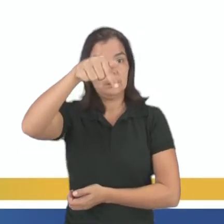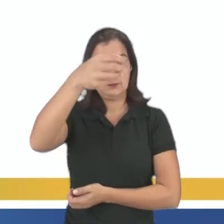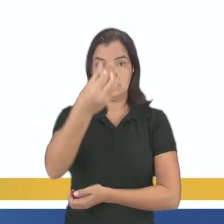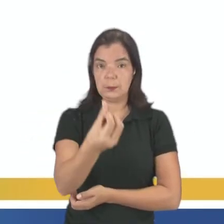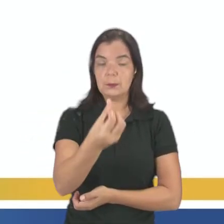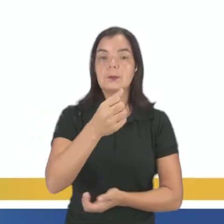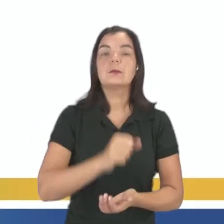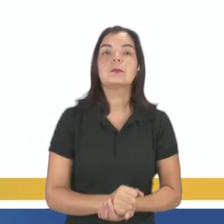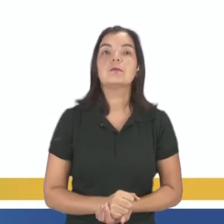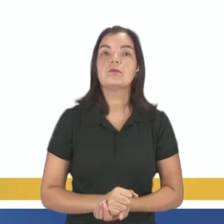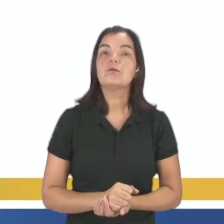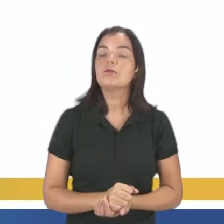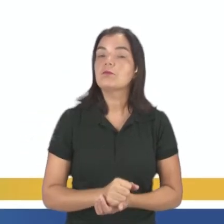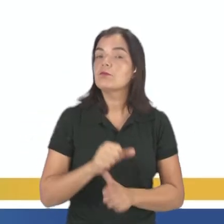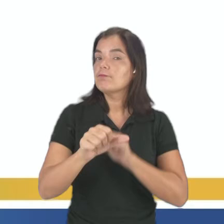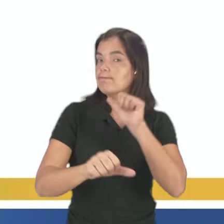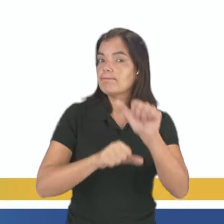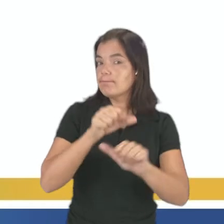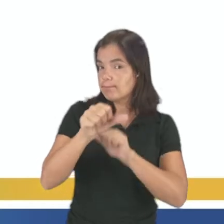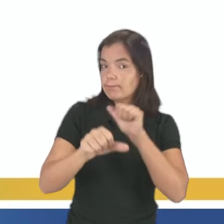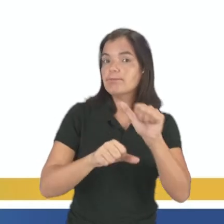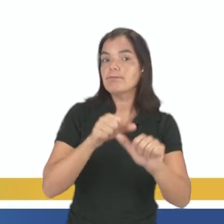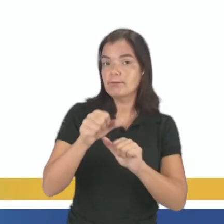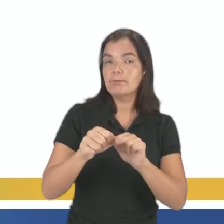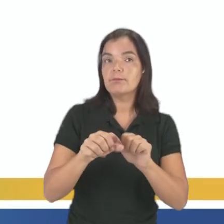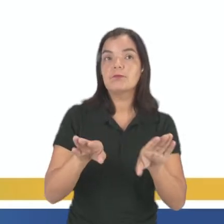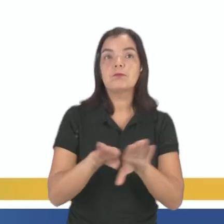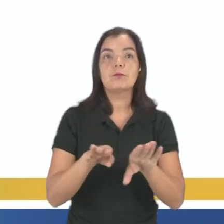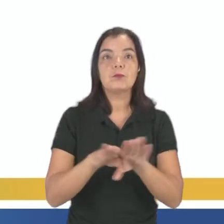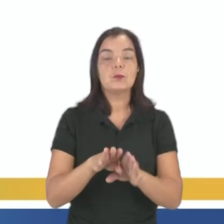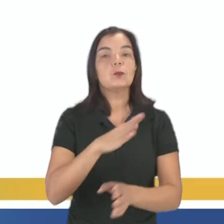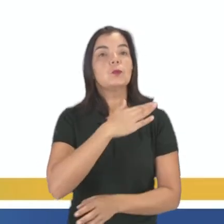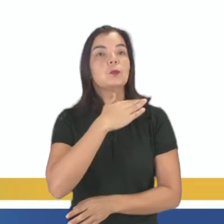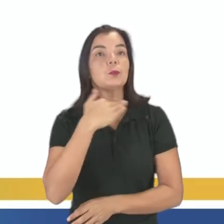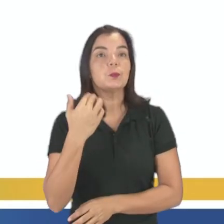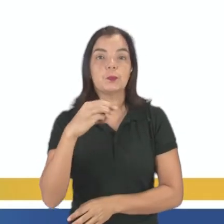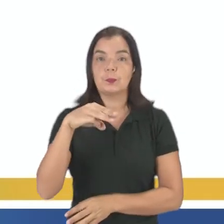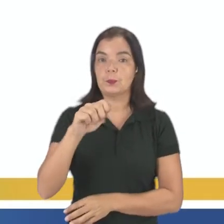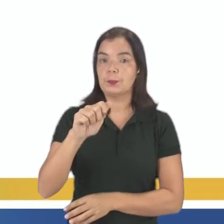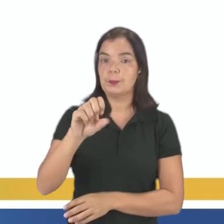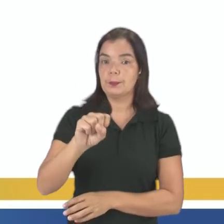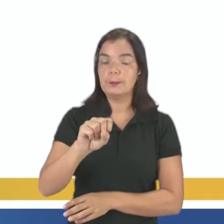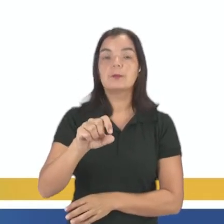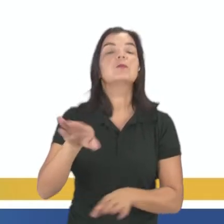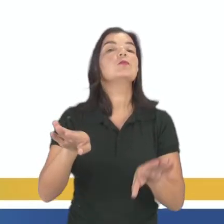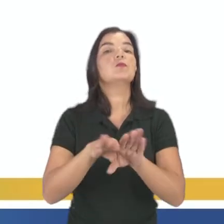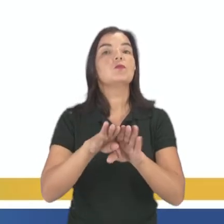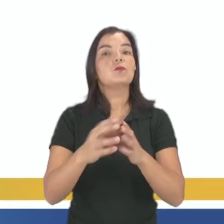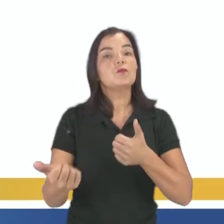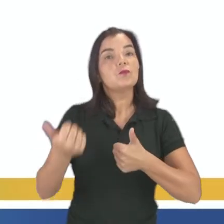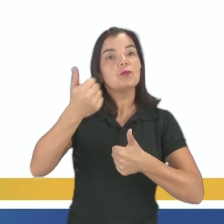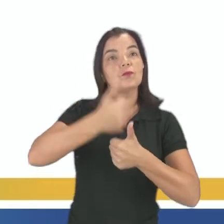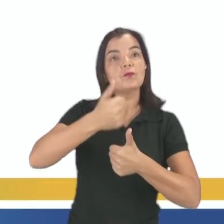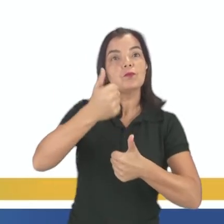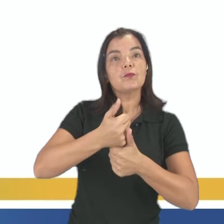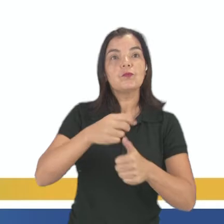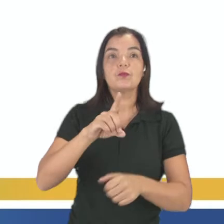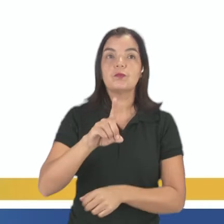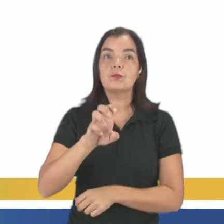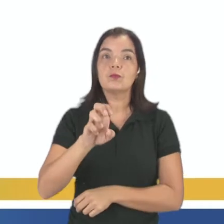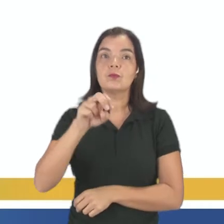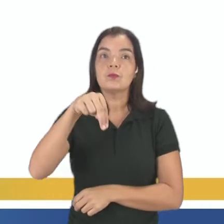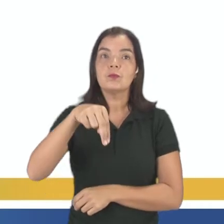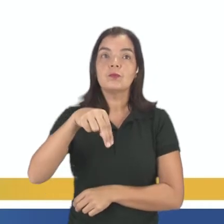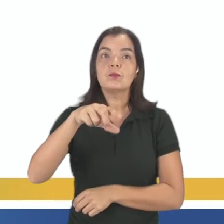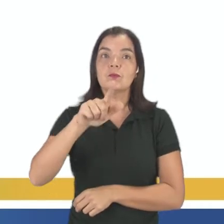aí grandes modernizações, né? O Mao Tse Tung morre e aí, então, quem assume é o Deng Xiaoping,